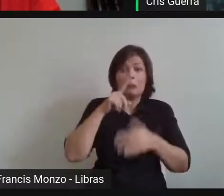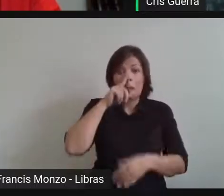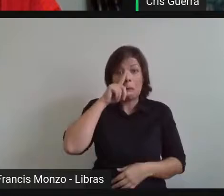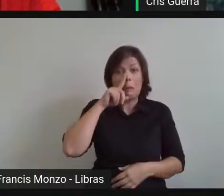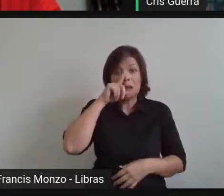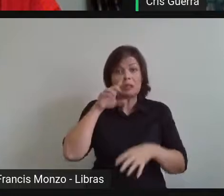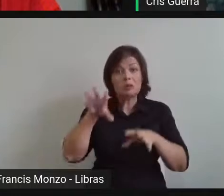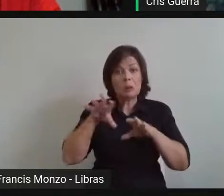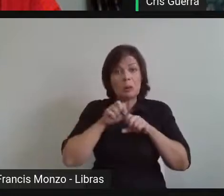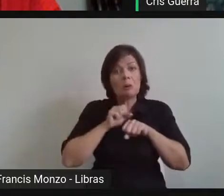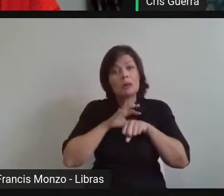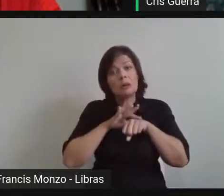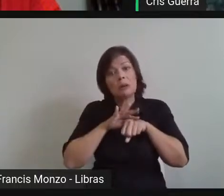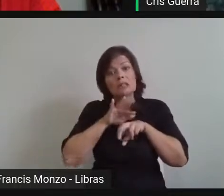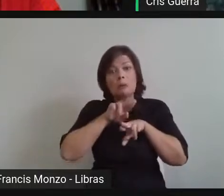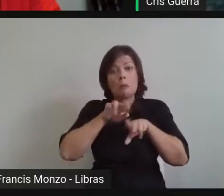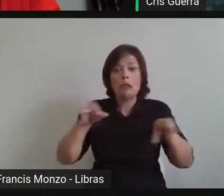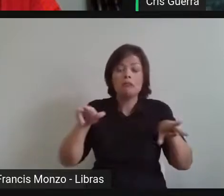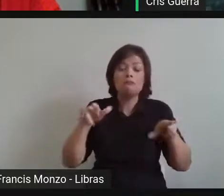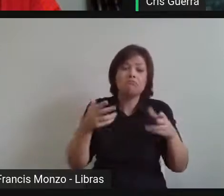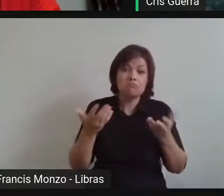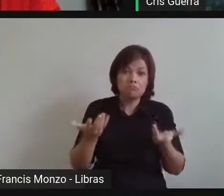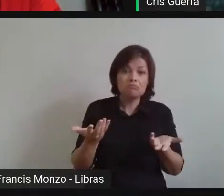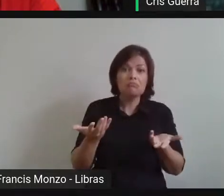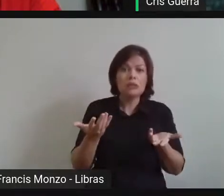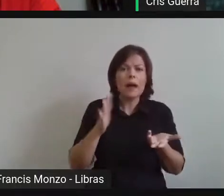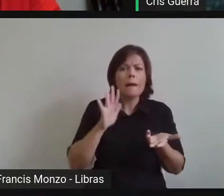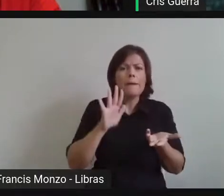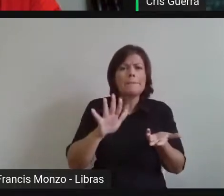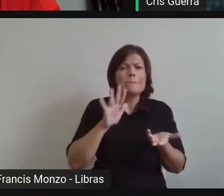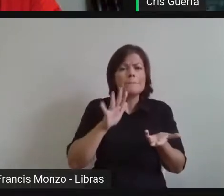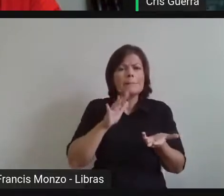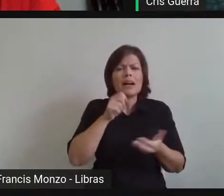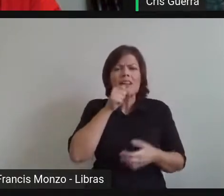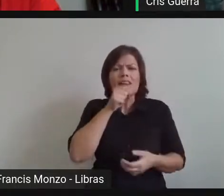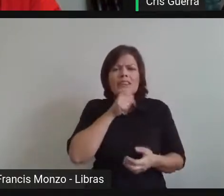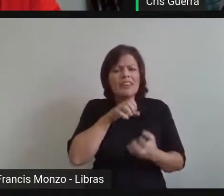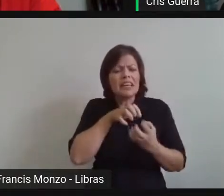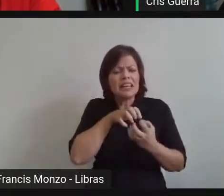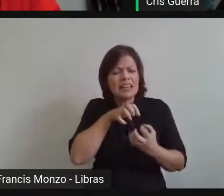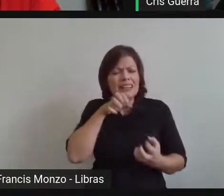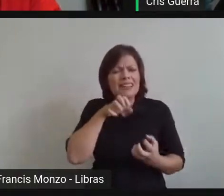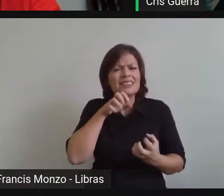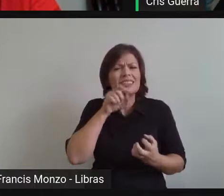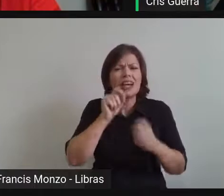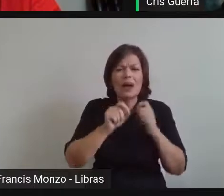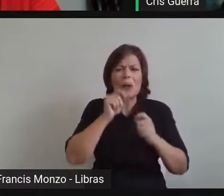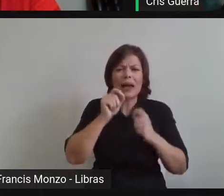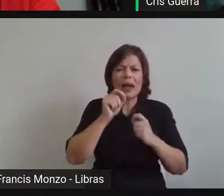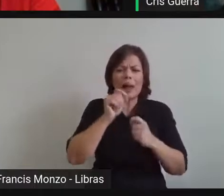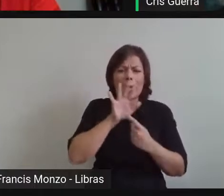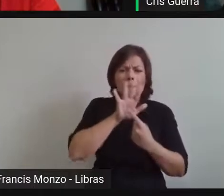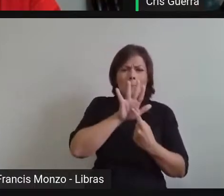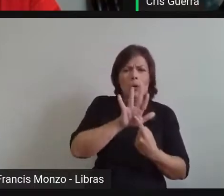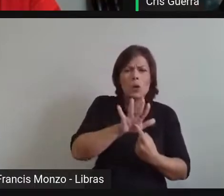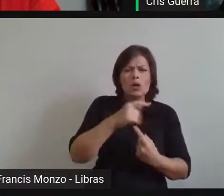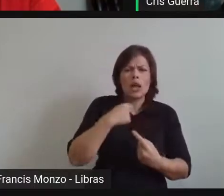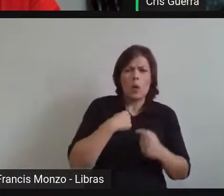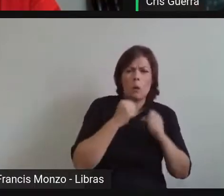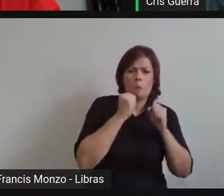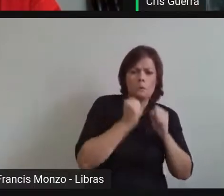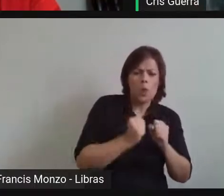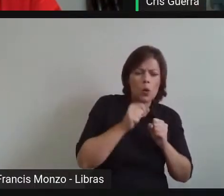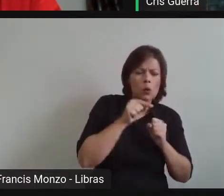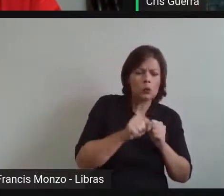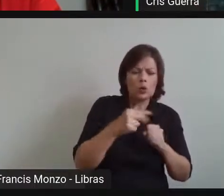gente colocar a idade como, não como algo definidor do que a gente pode ou não pode. A idade, ela